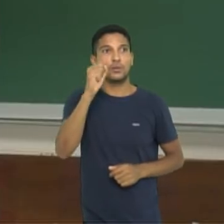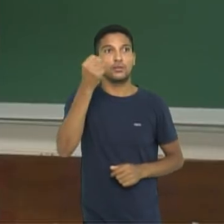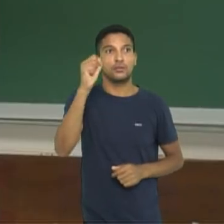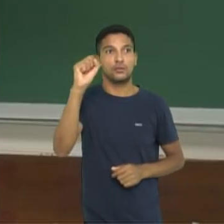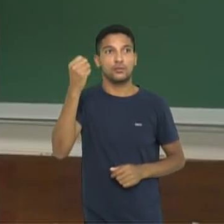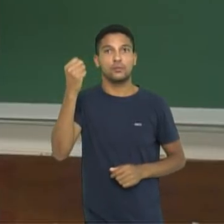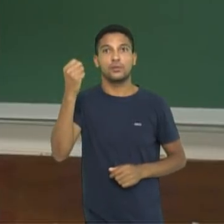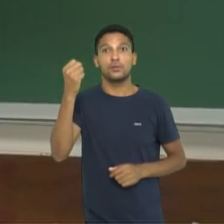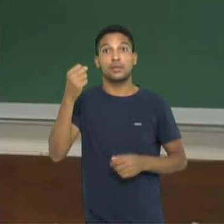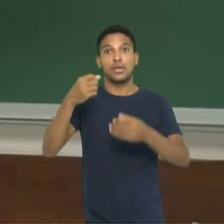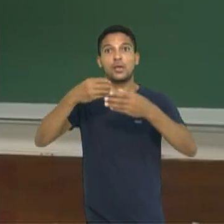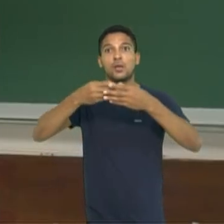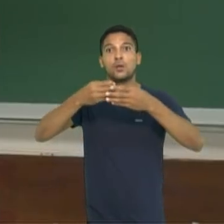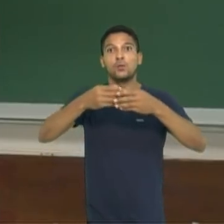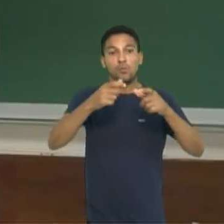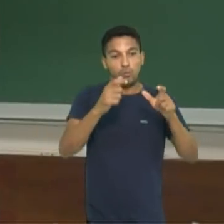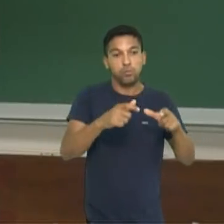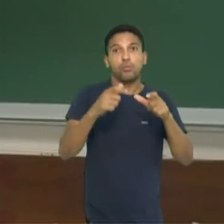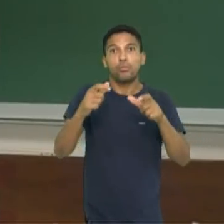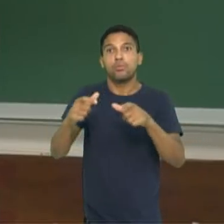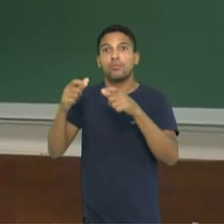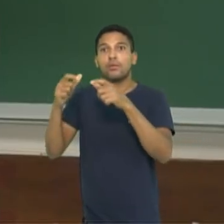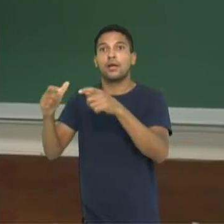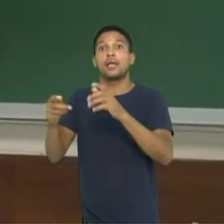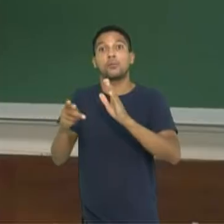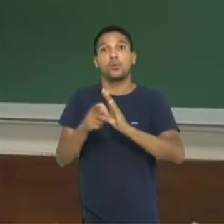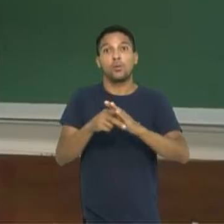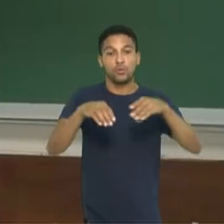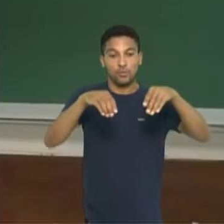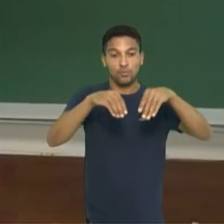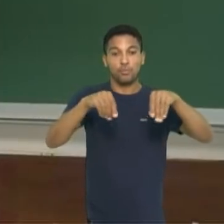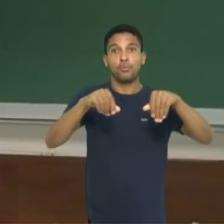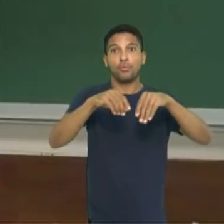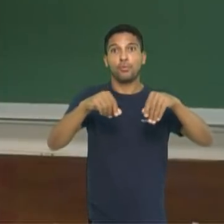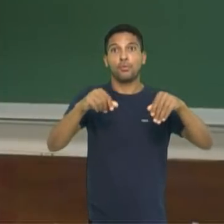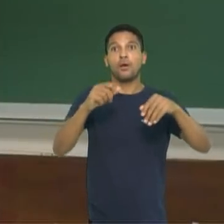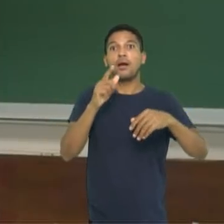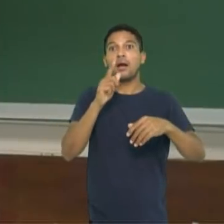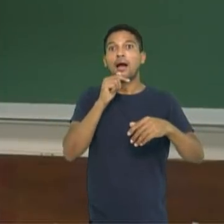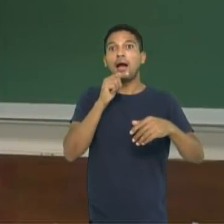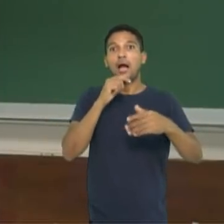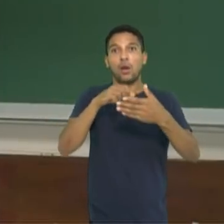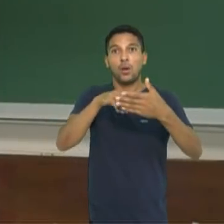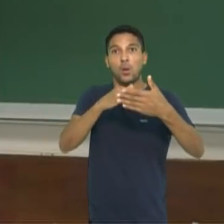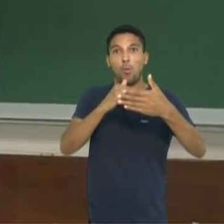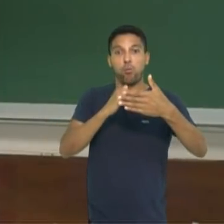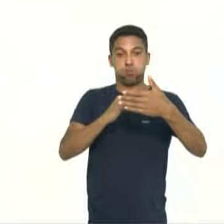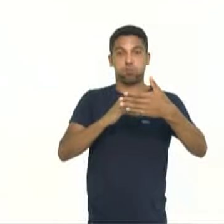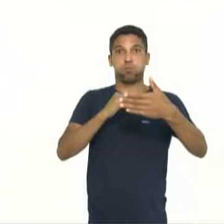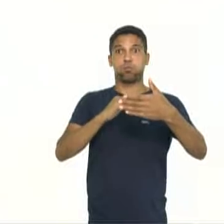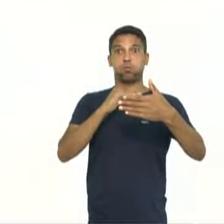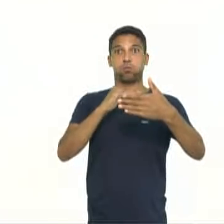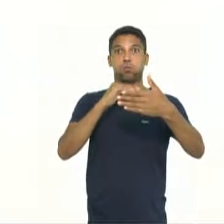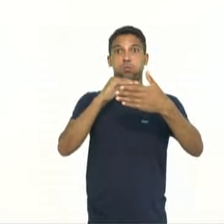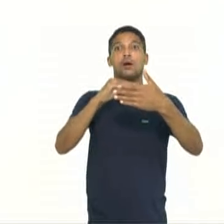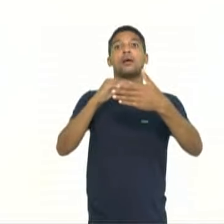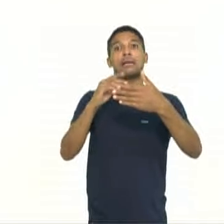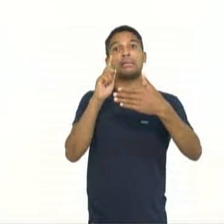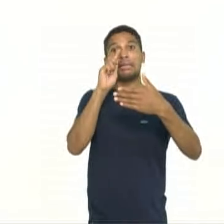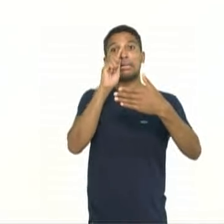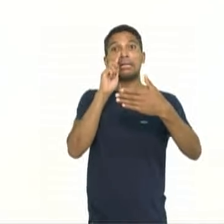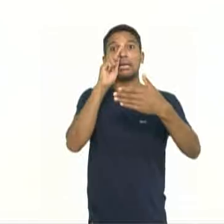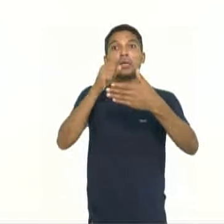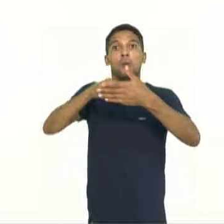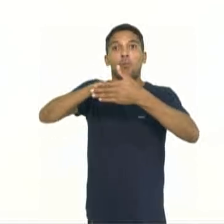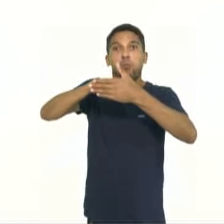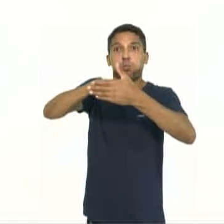uma citação, né? Como que eu sei disso? Vamos ler cautelosamente ali, desde o início do fragmento. Então, no início diz lá, o